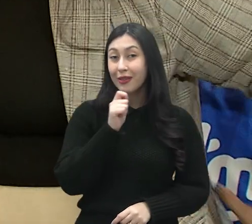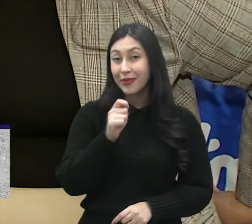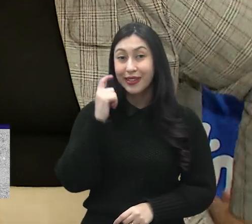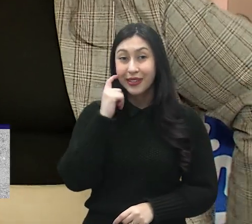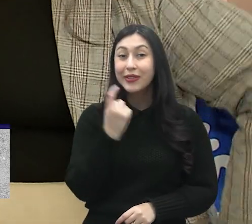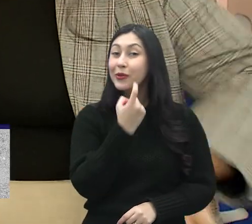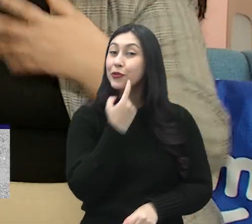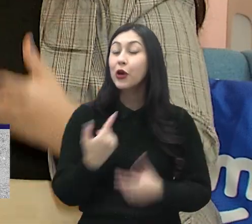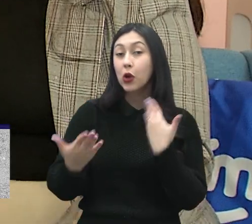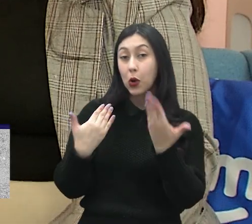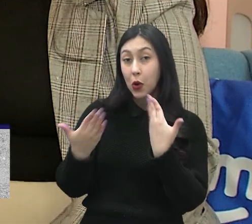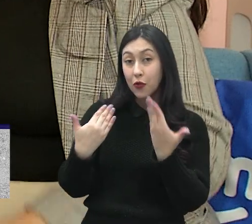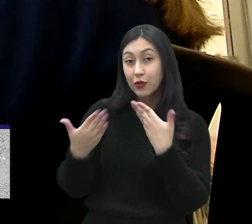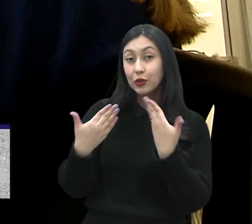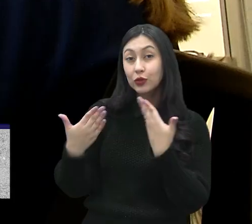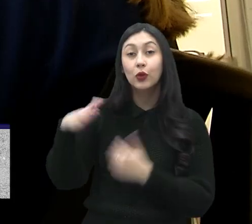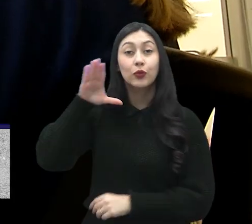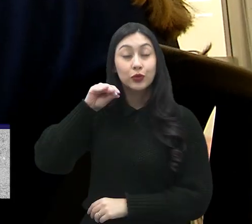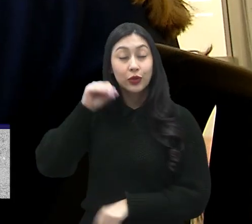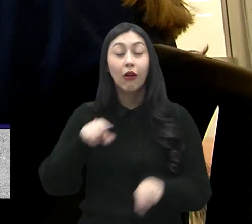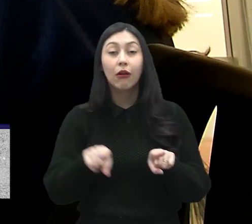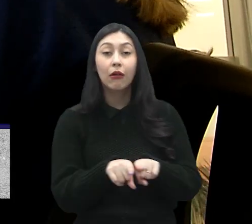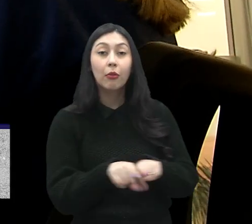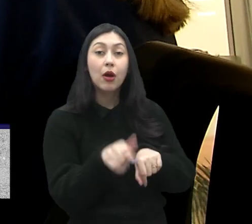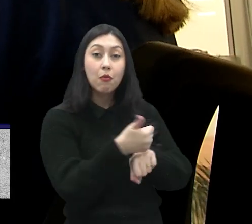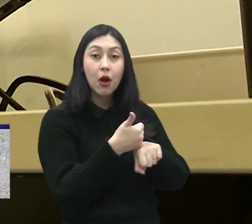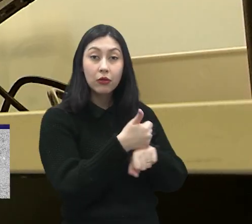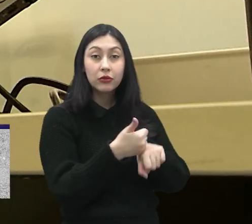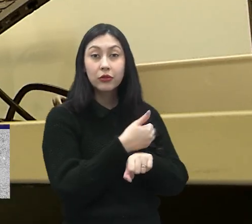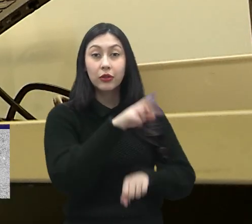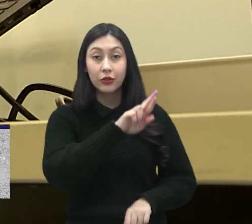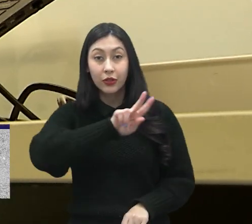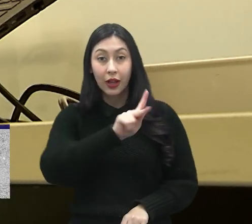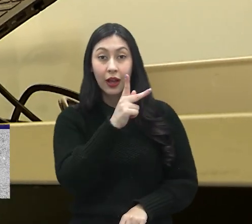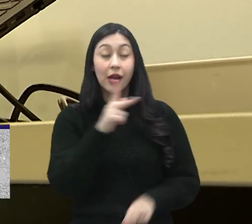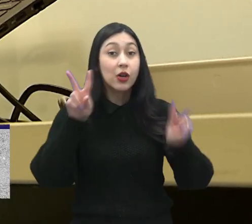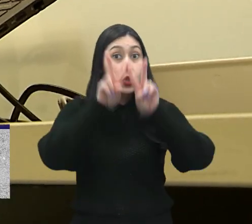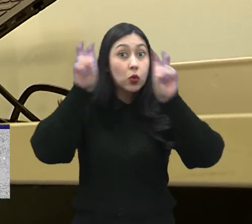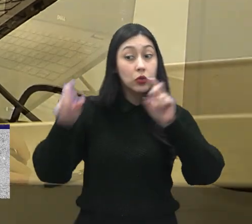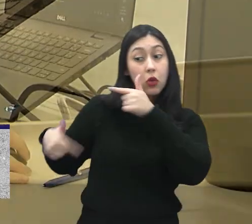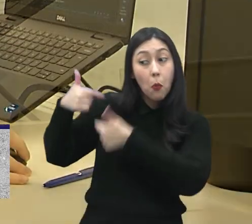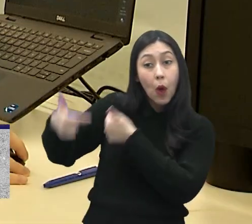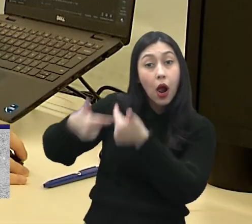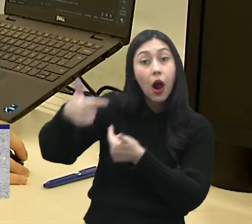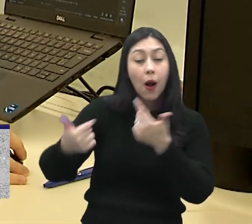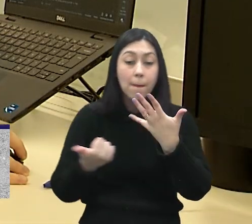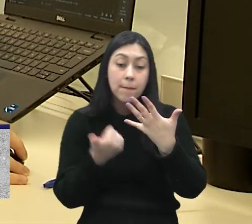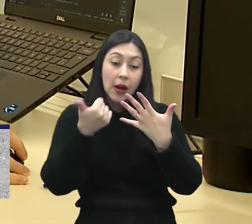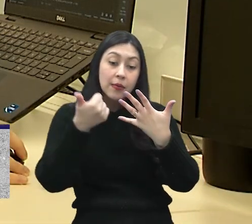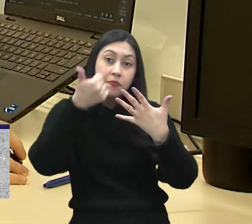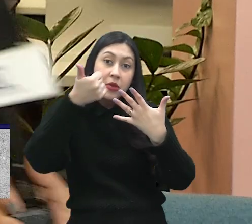Minas conversou com um colaborador e uma especialista em RH sobre progressão de carreira e propósito